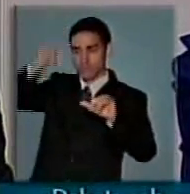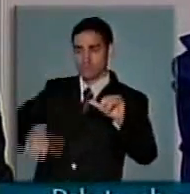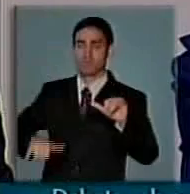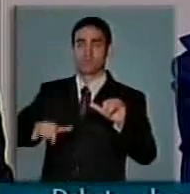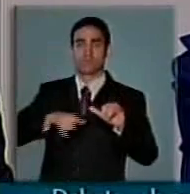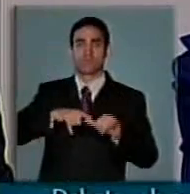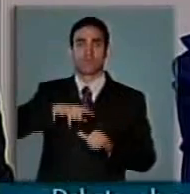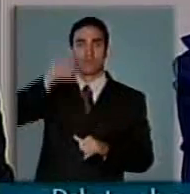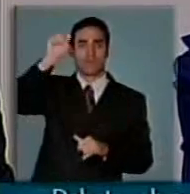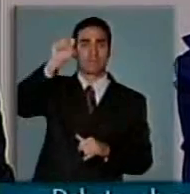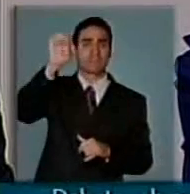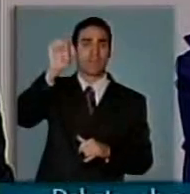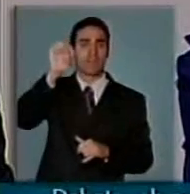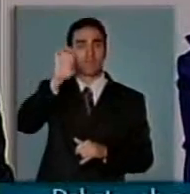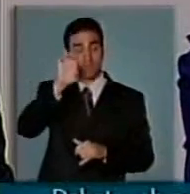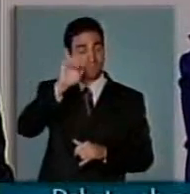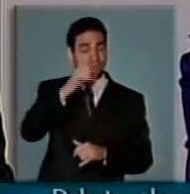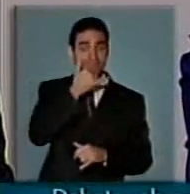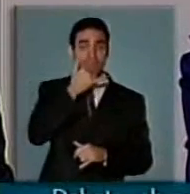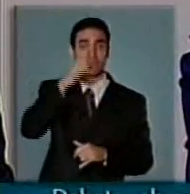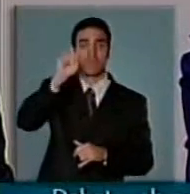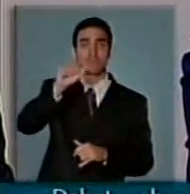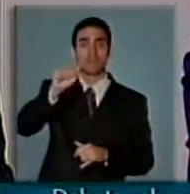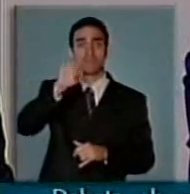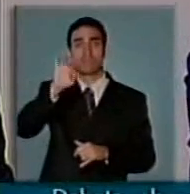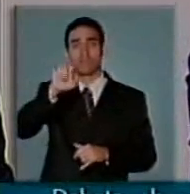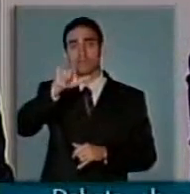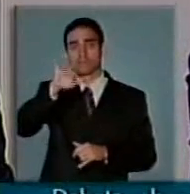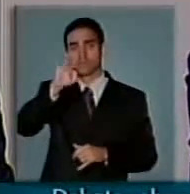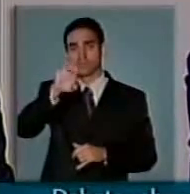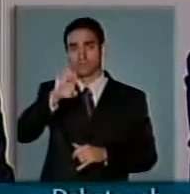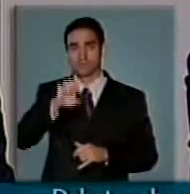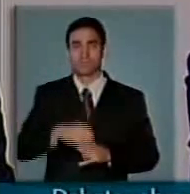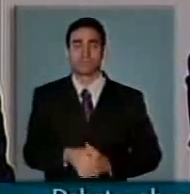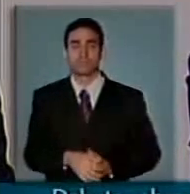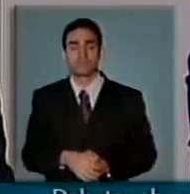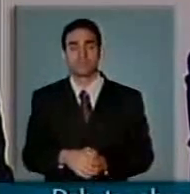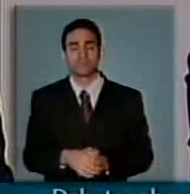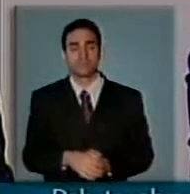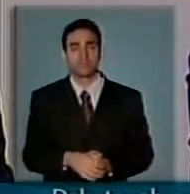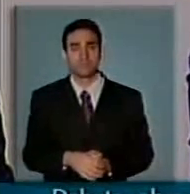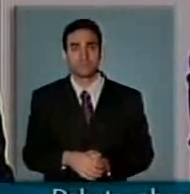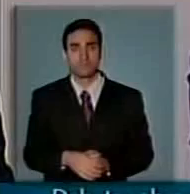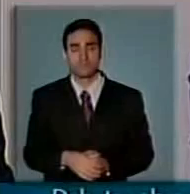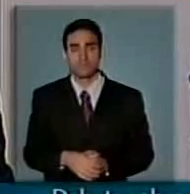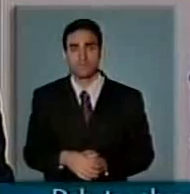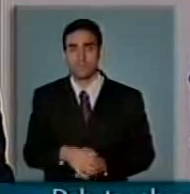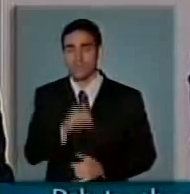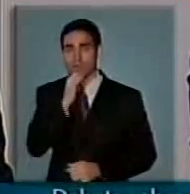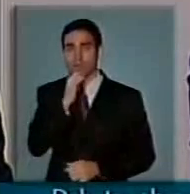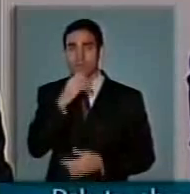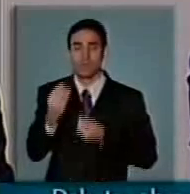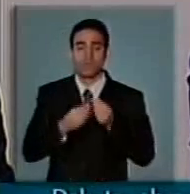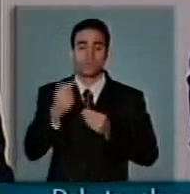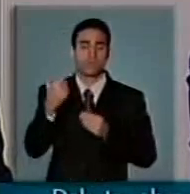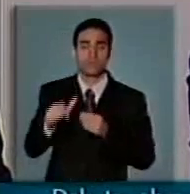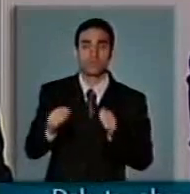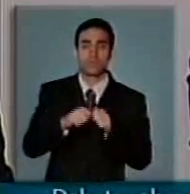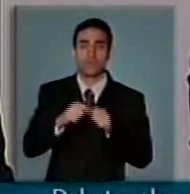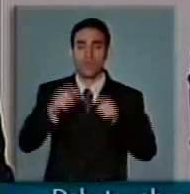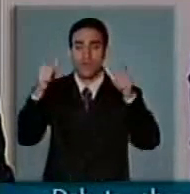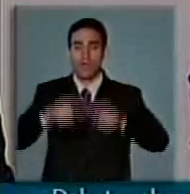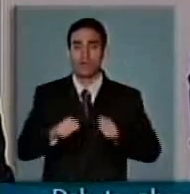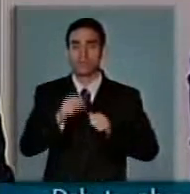limitada ao nosso último radar, que é Fernando de Noronha. Então, o que se diz de não haver uma área de